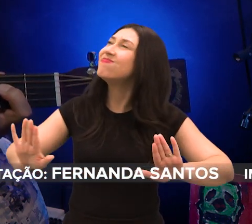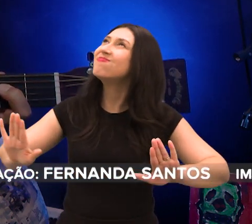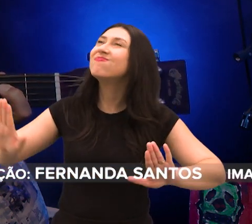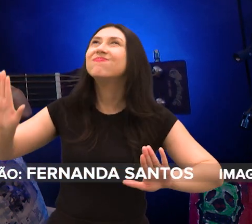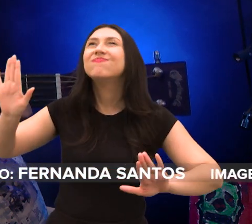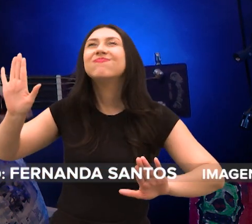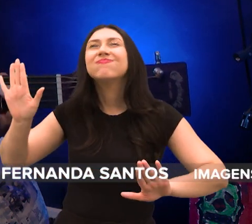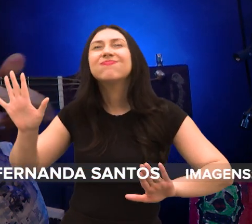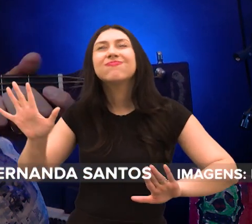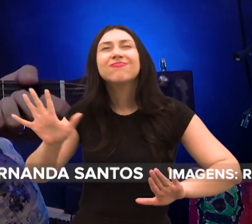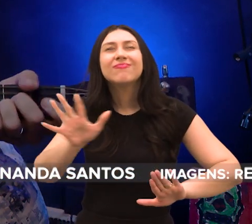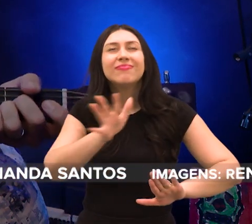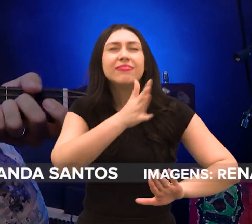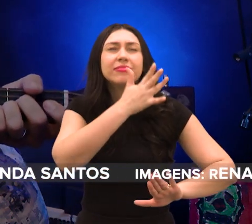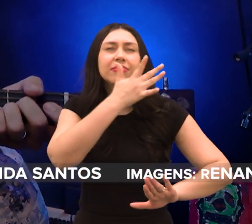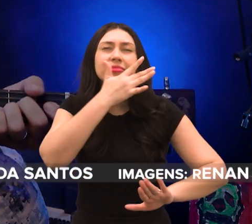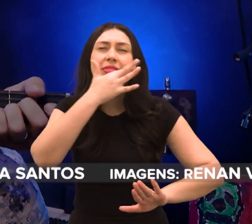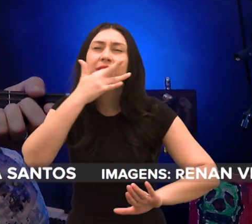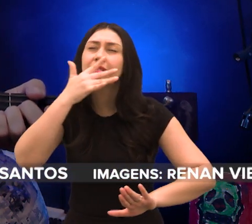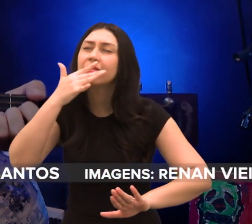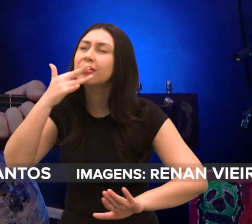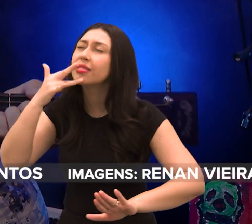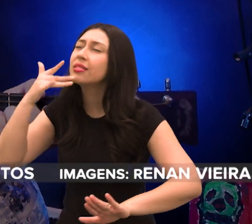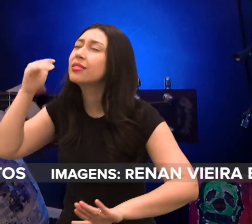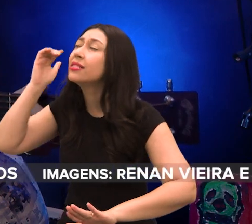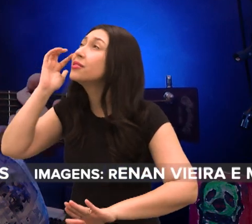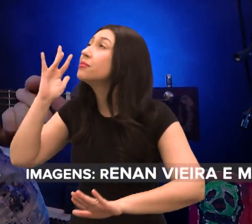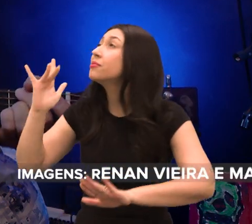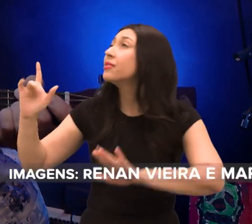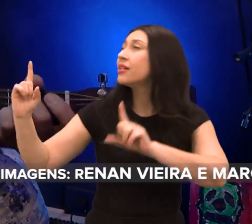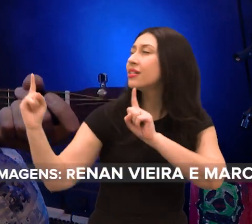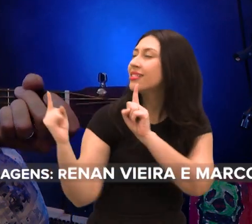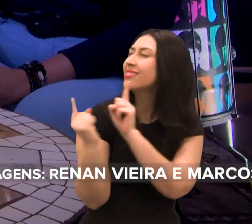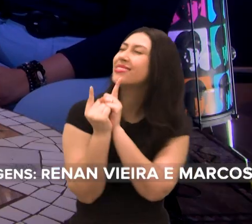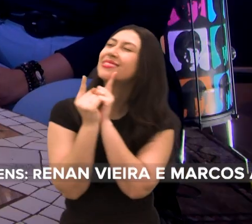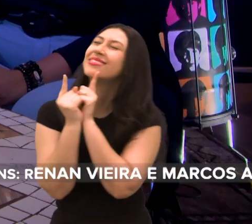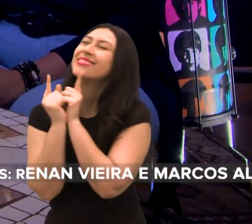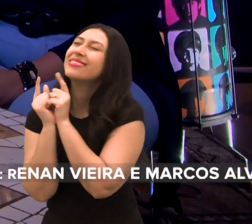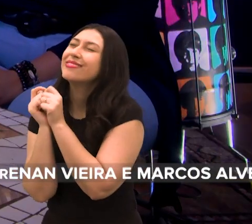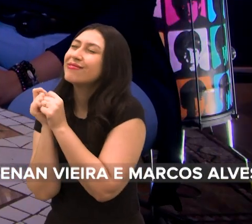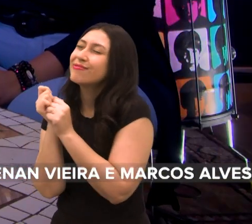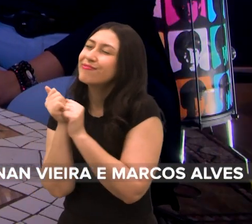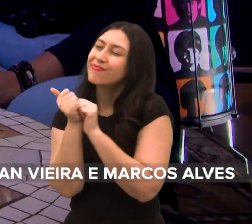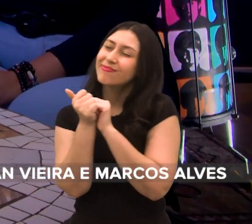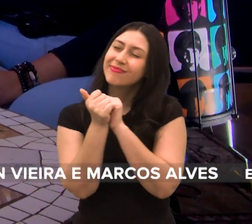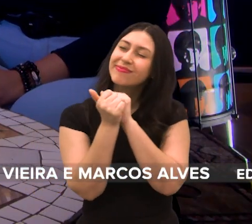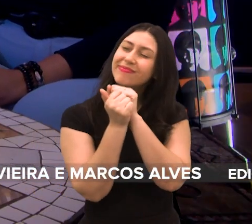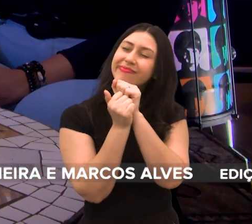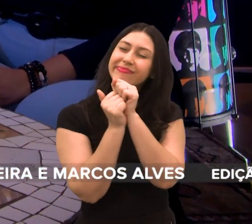mas fica no ar o cheiro da tua boca procurando a minha.